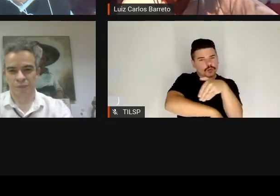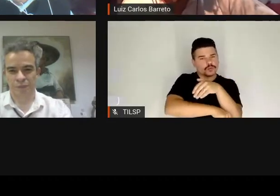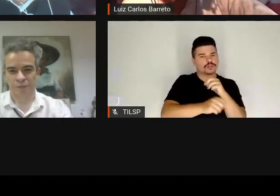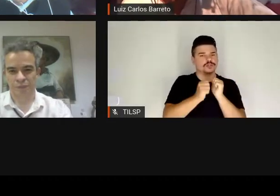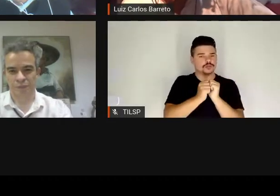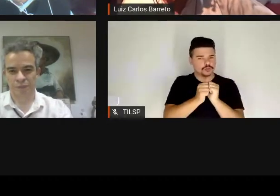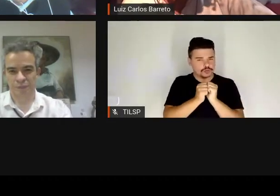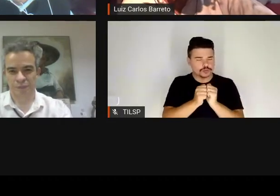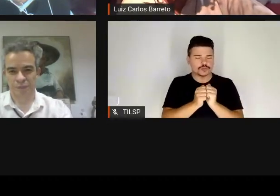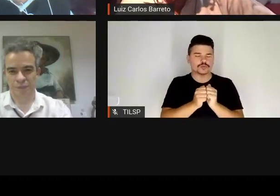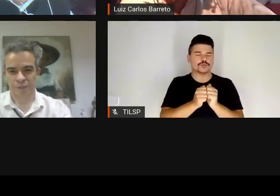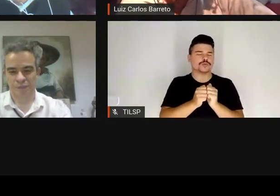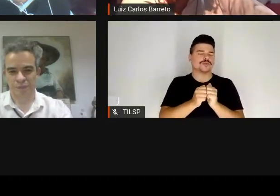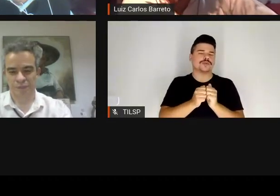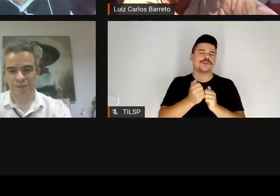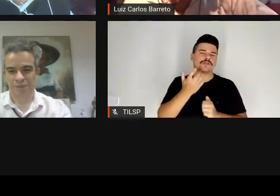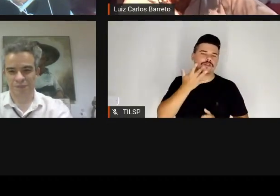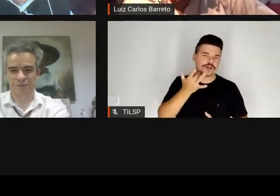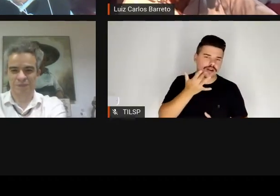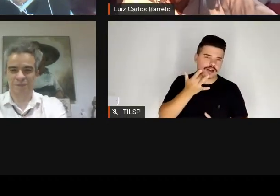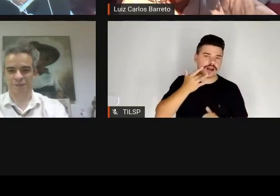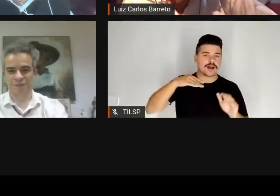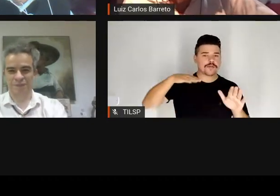de Iracema, tomávamos banho